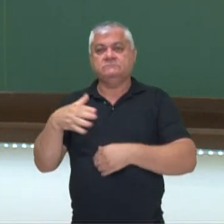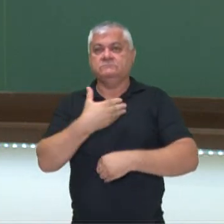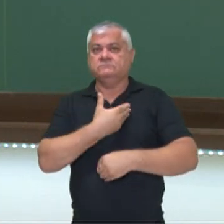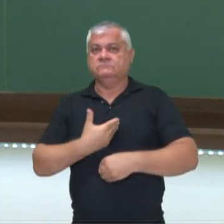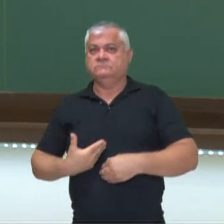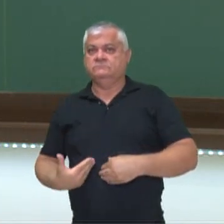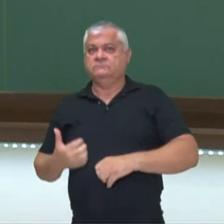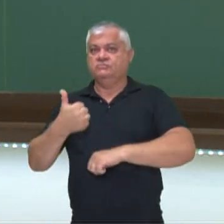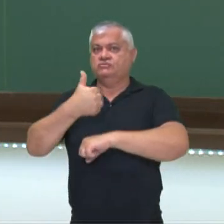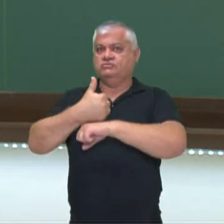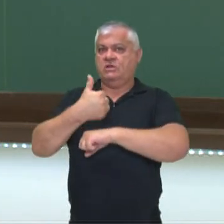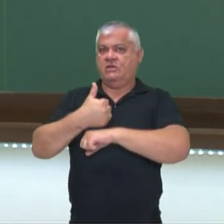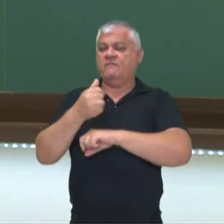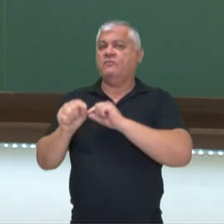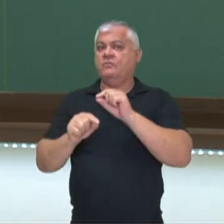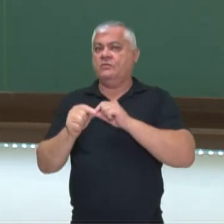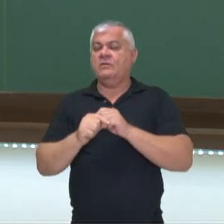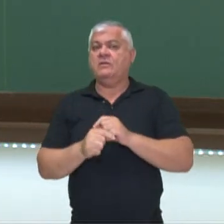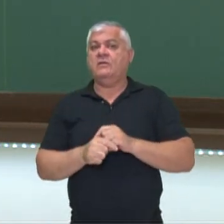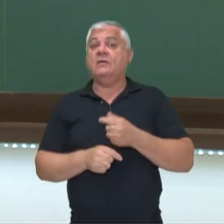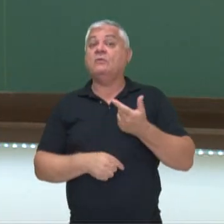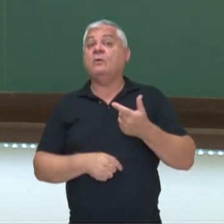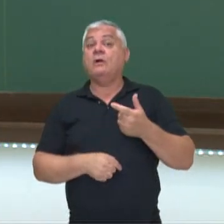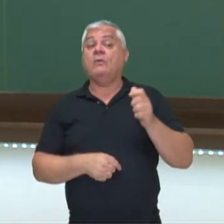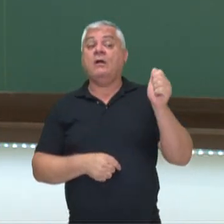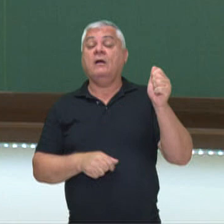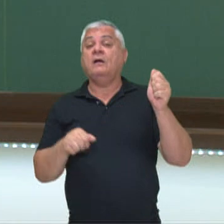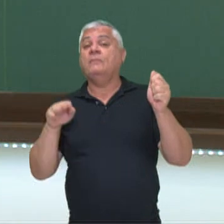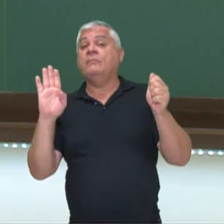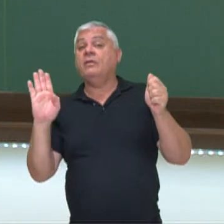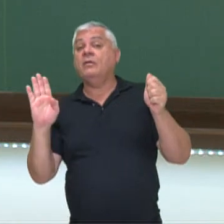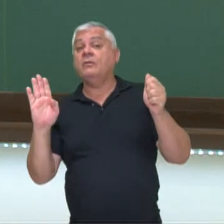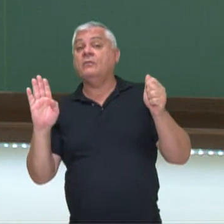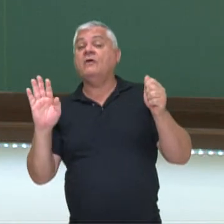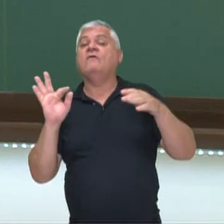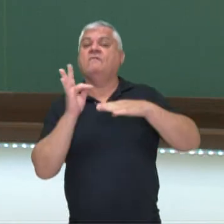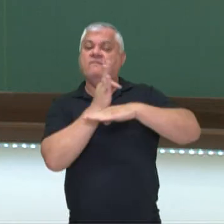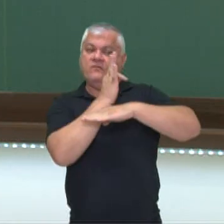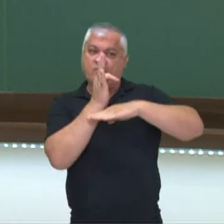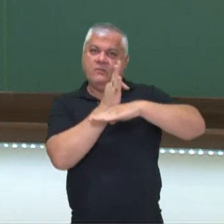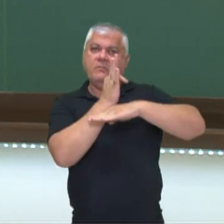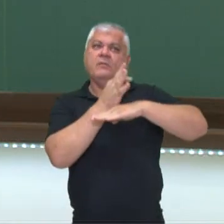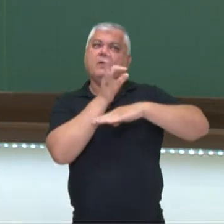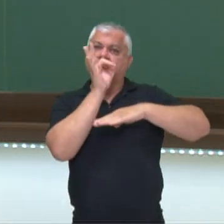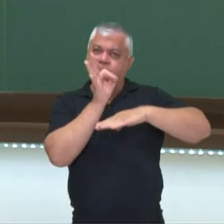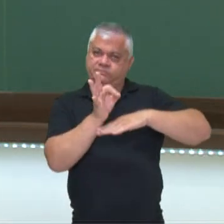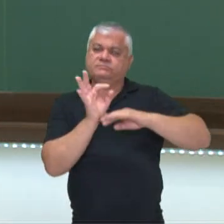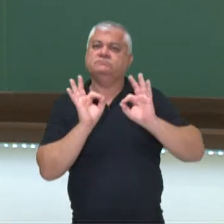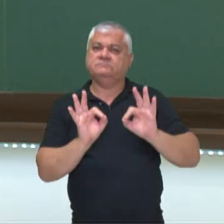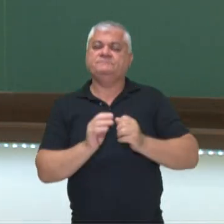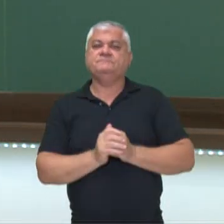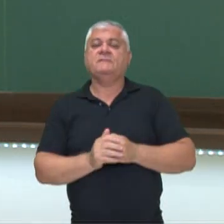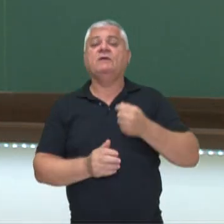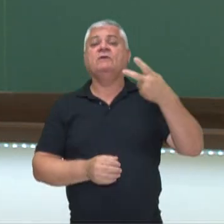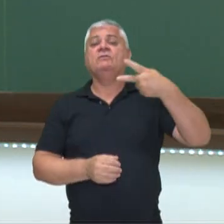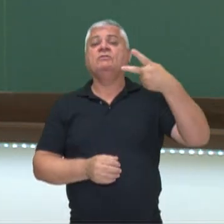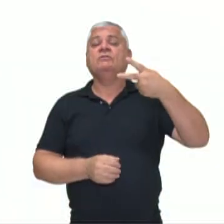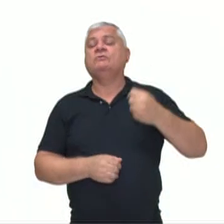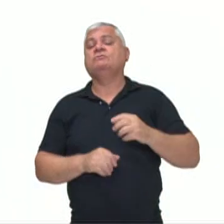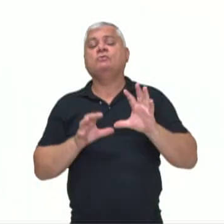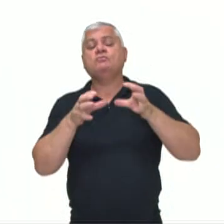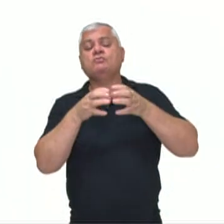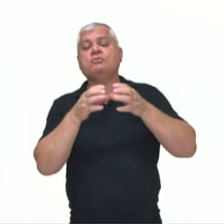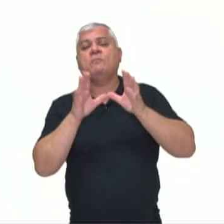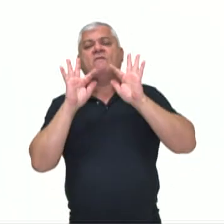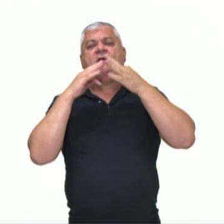públicas, realmente você utilizaria que tipo de linguagem, que tipo de discurso? Um discurso totalmente formal, alternativa A. 2. Mensagens de grupo